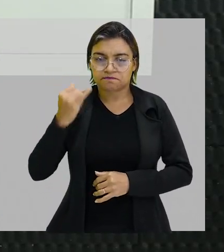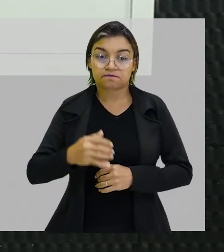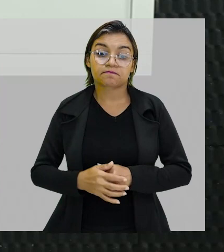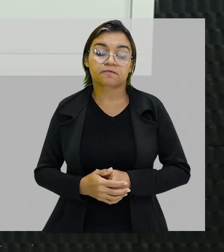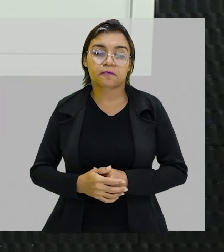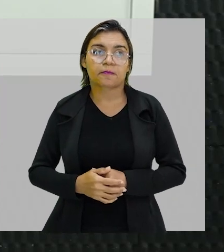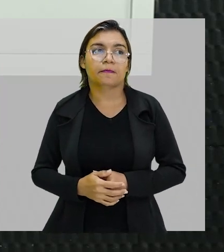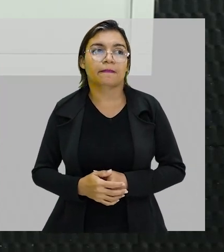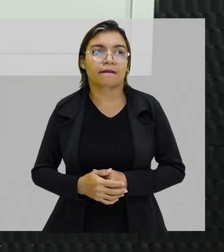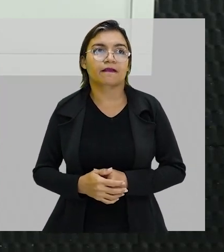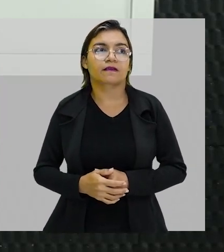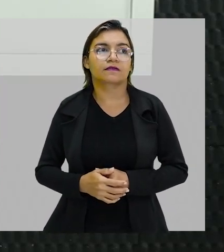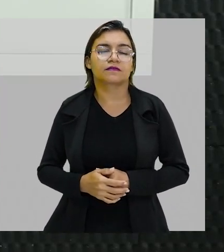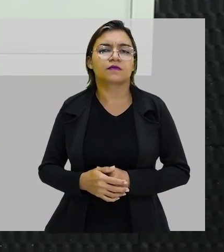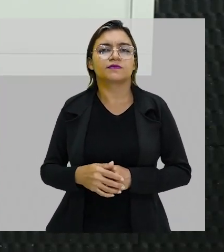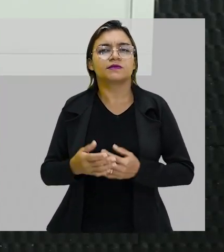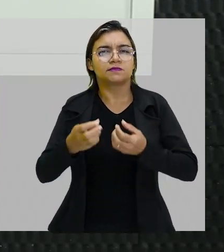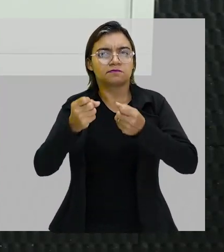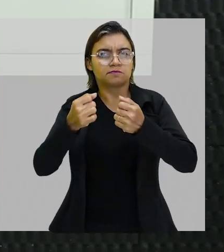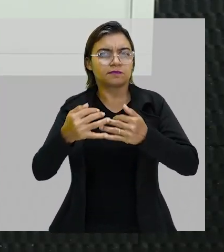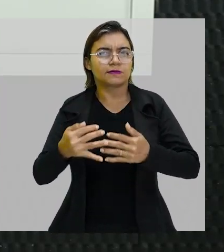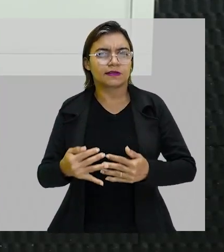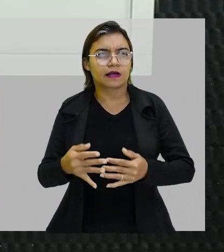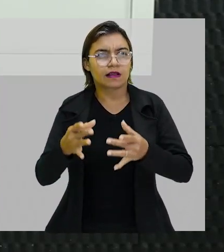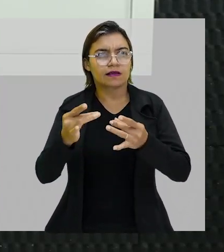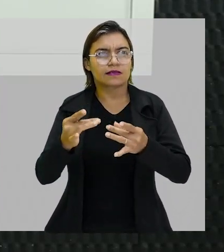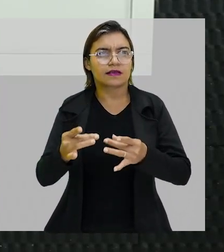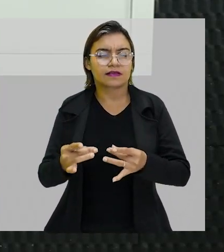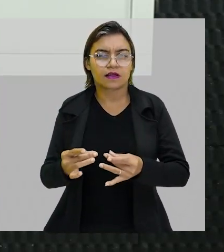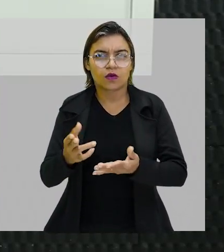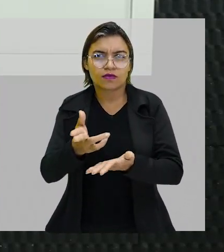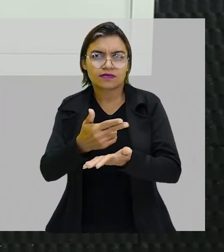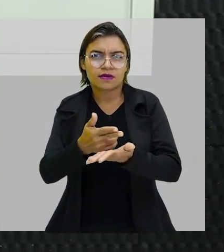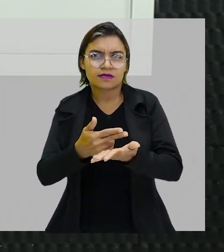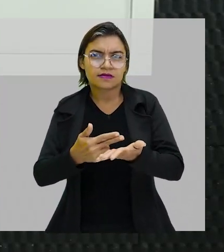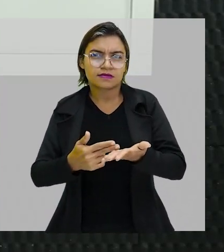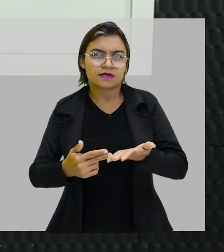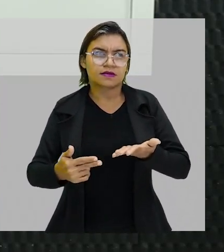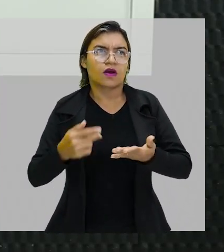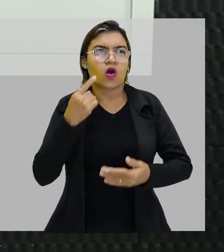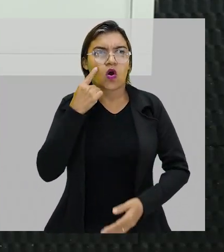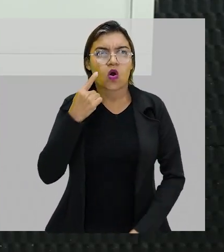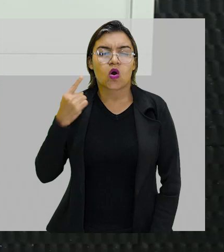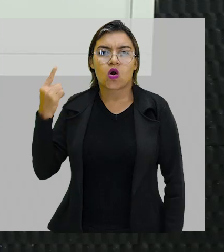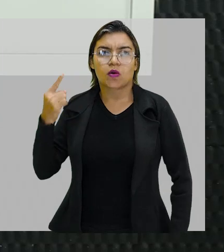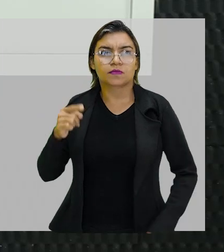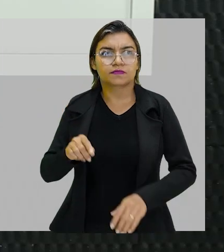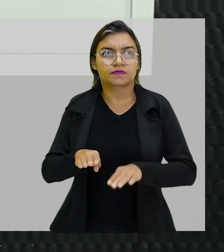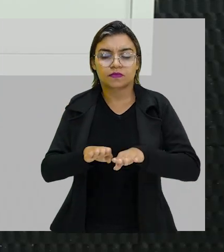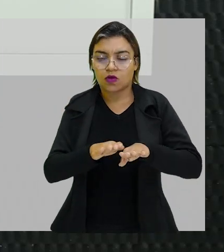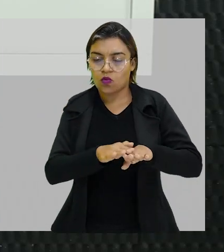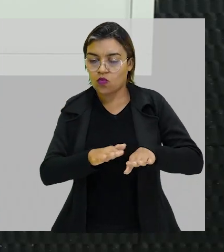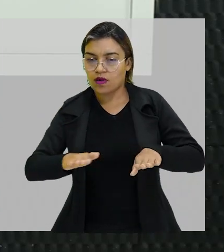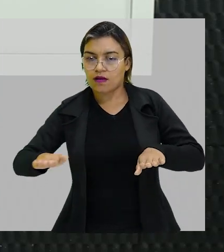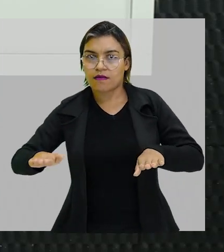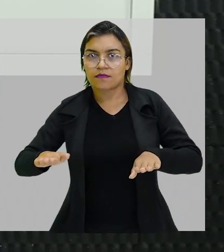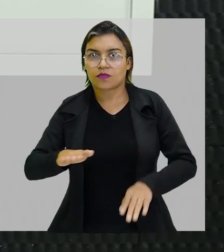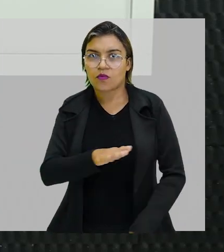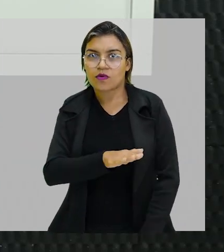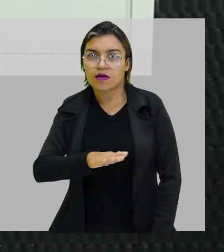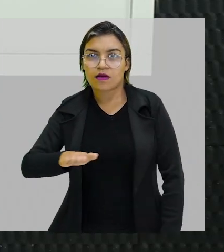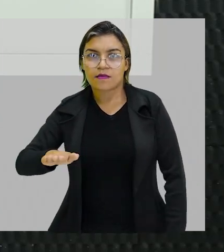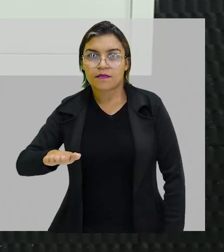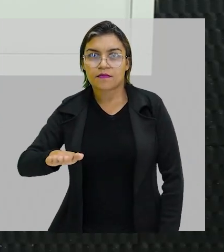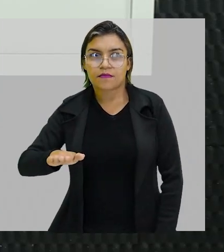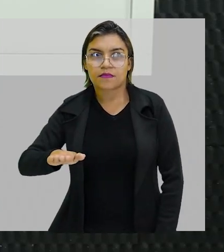Vamos desenhar aqui, né? Então vamos supor aqui um fluxo magnético, um campo magnético, e